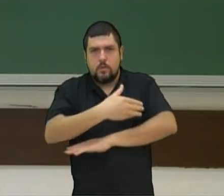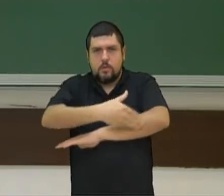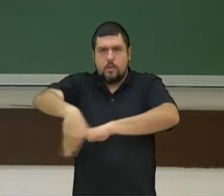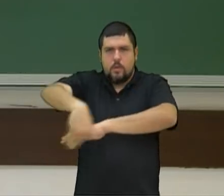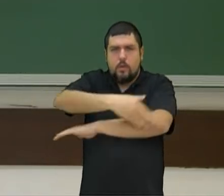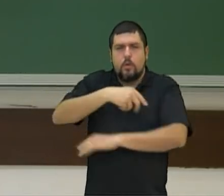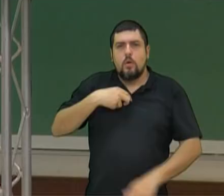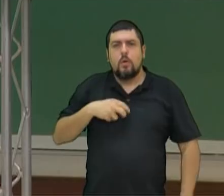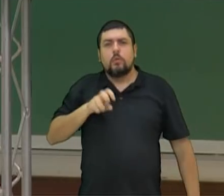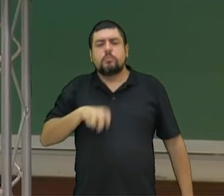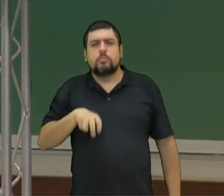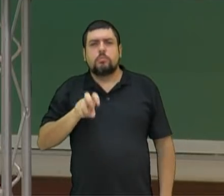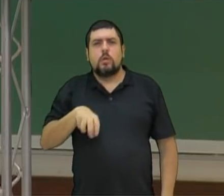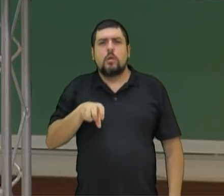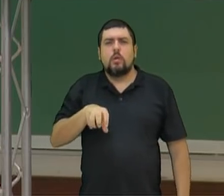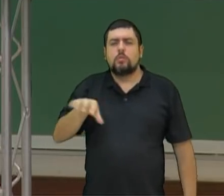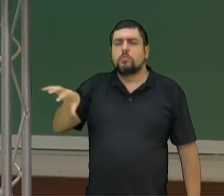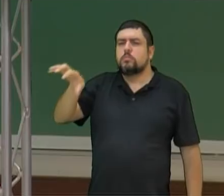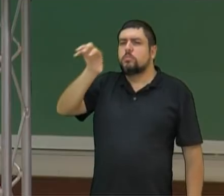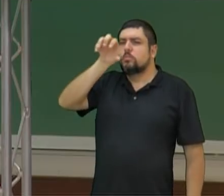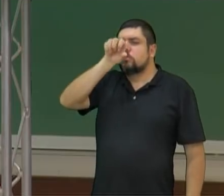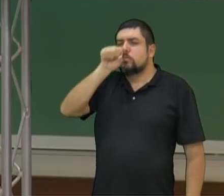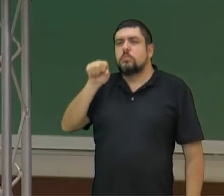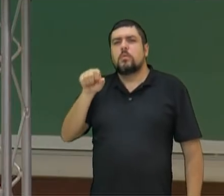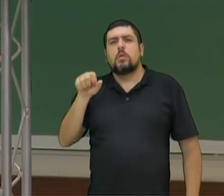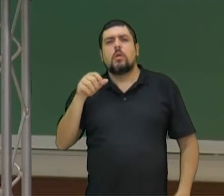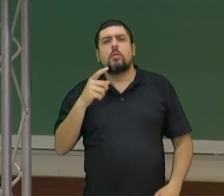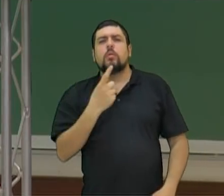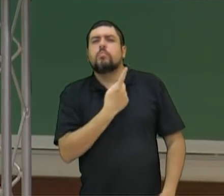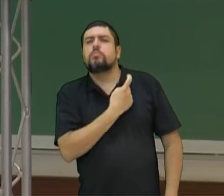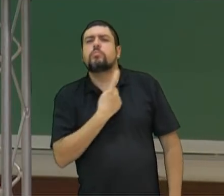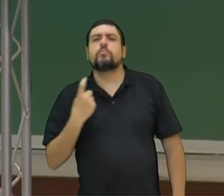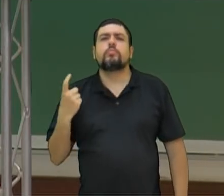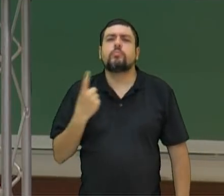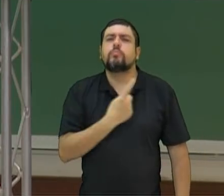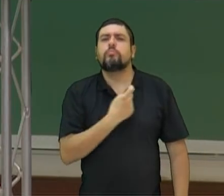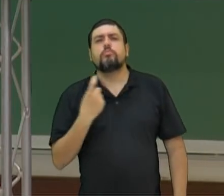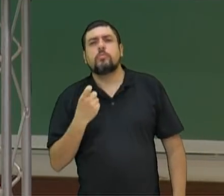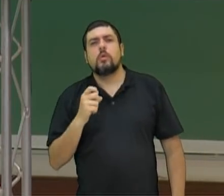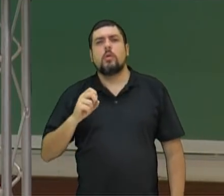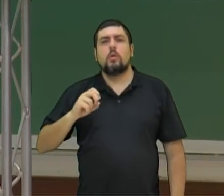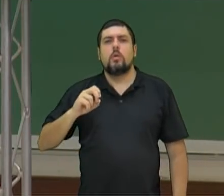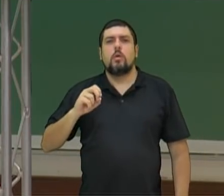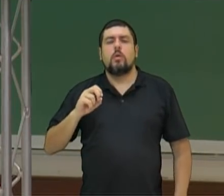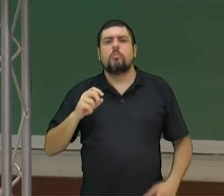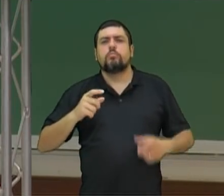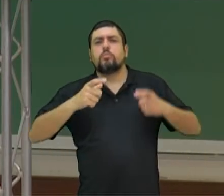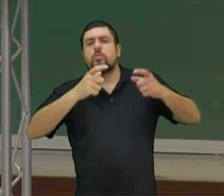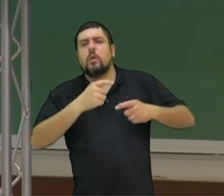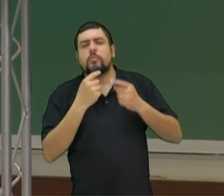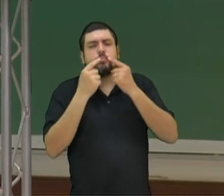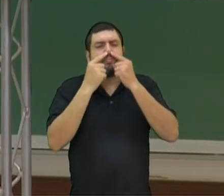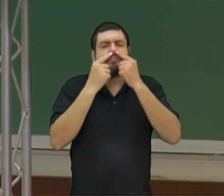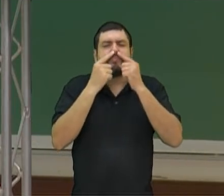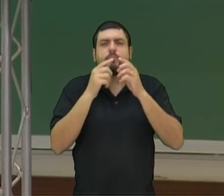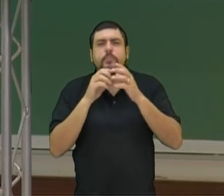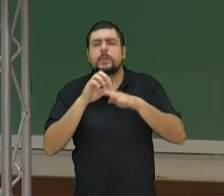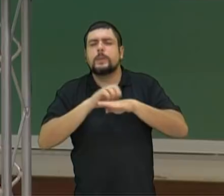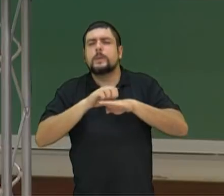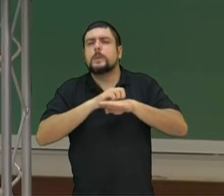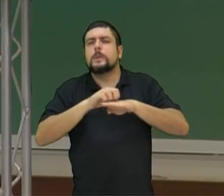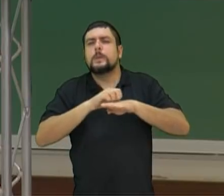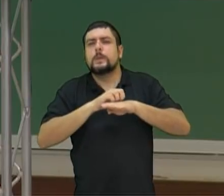de repente tem um cheiro, um perfume, alguma coisa no ambiente que irrite as suas narinas e é